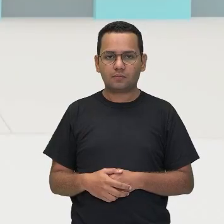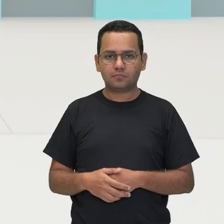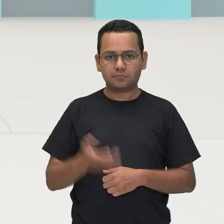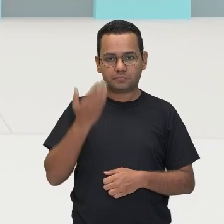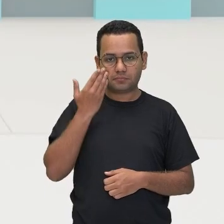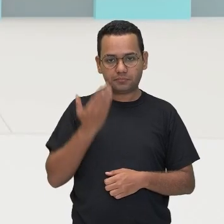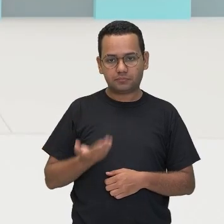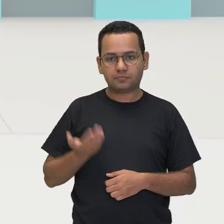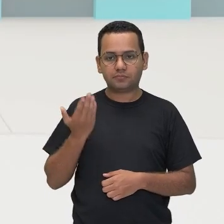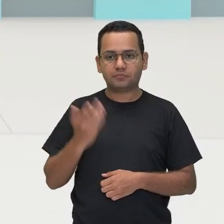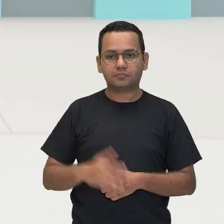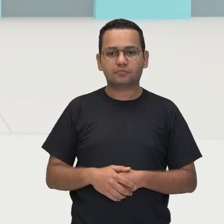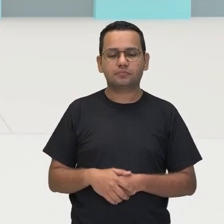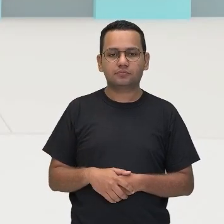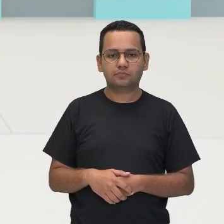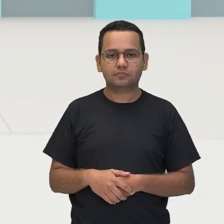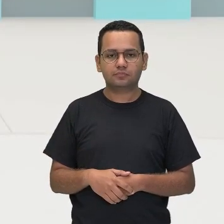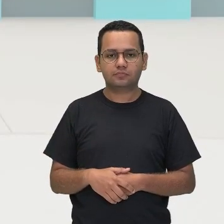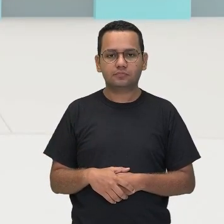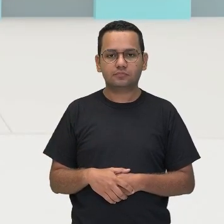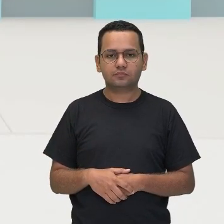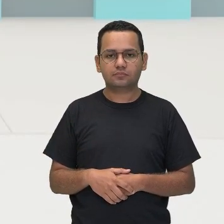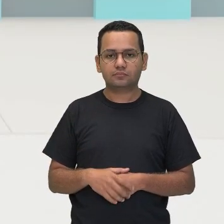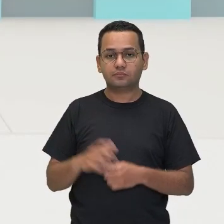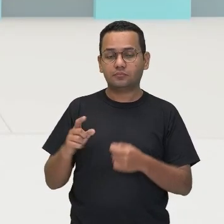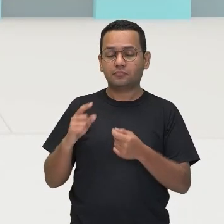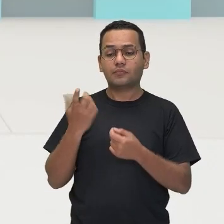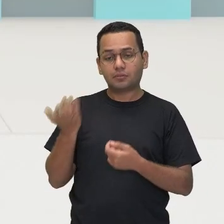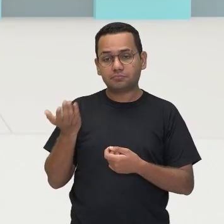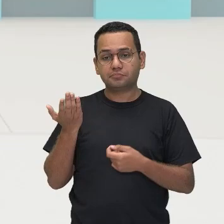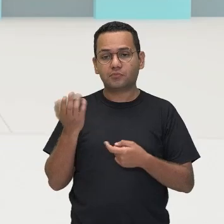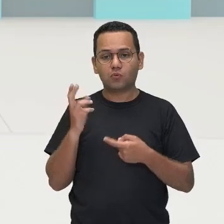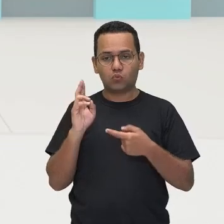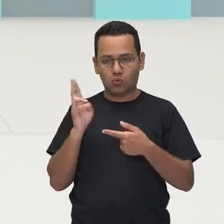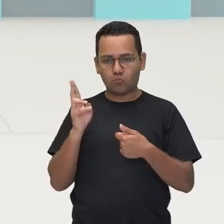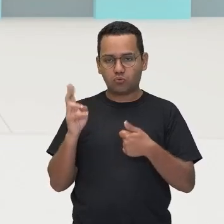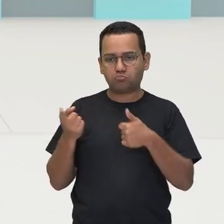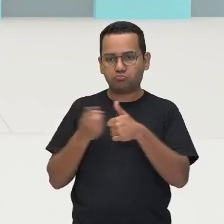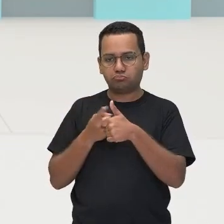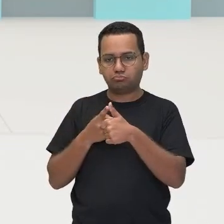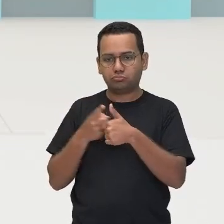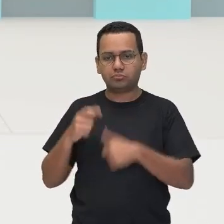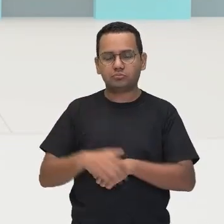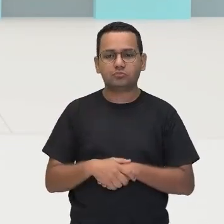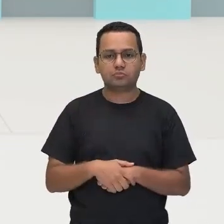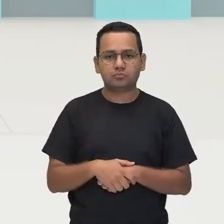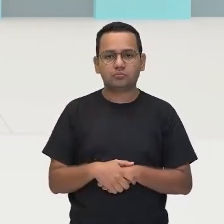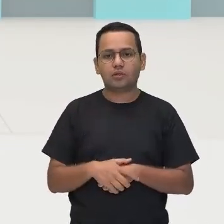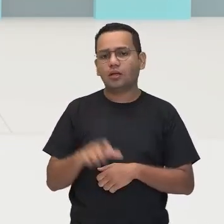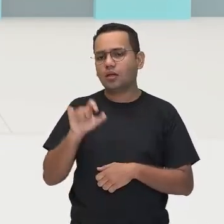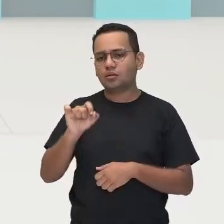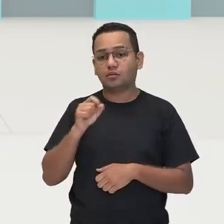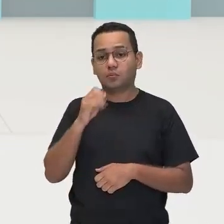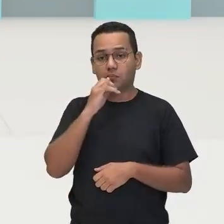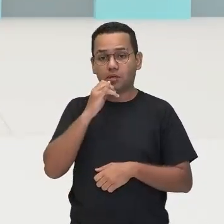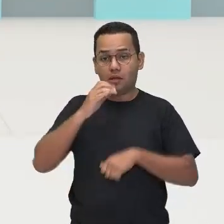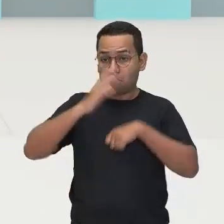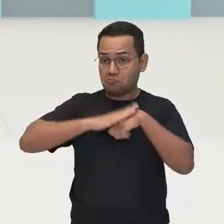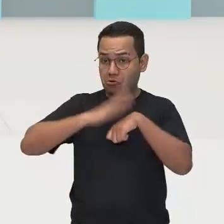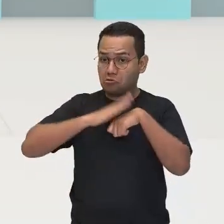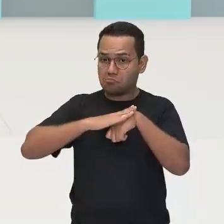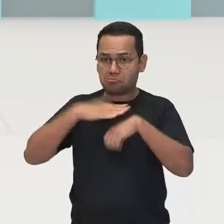observar agora relembrar né o parcour que é essa atividade onde a pessoa vai utilizar as próprias habilidades